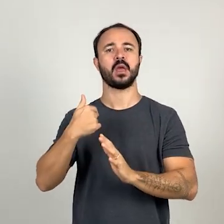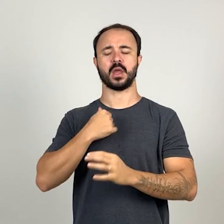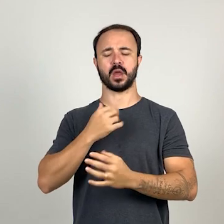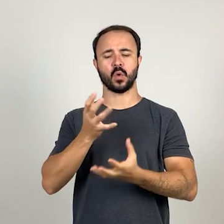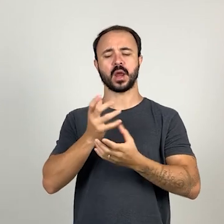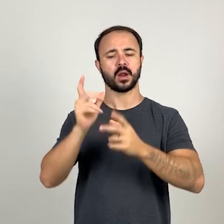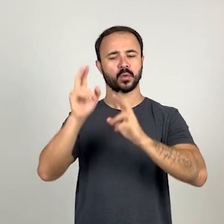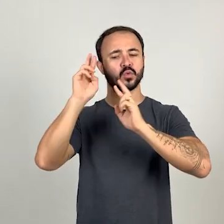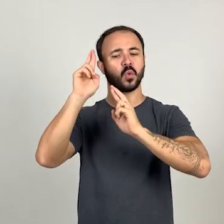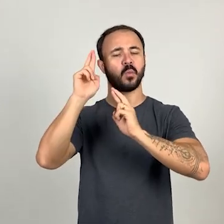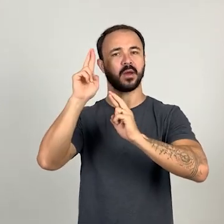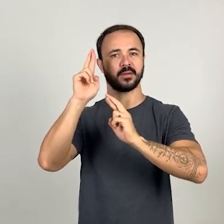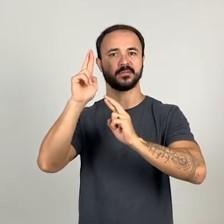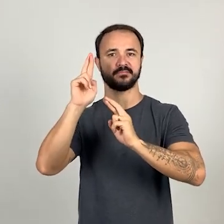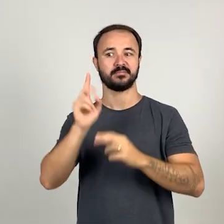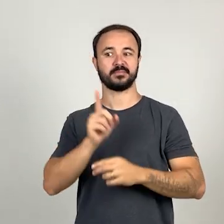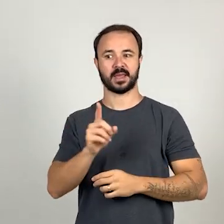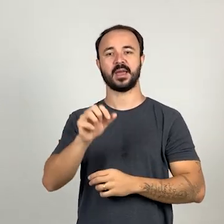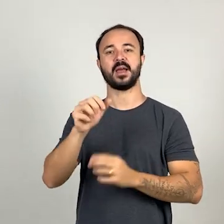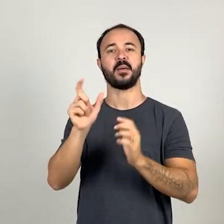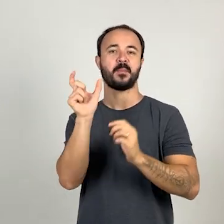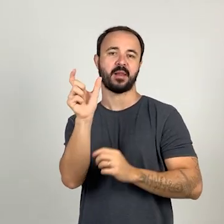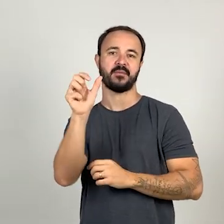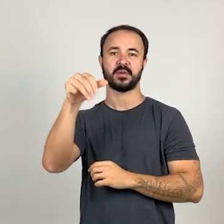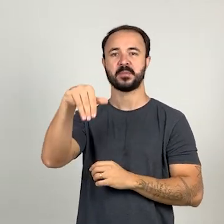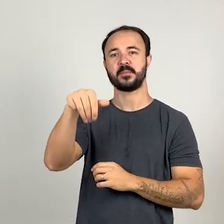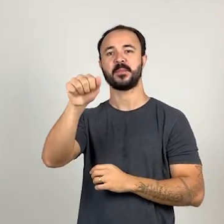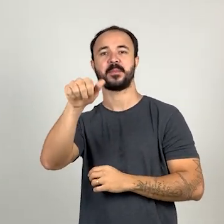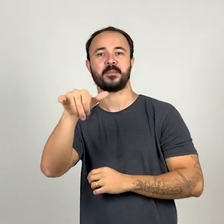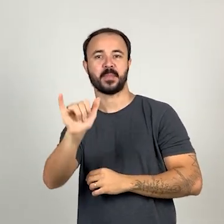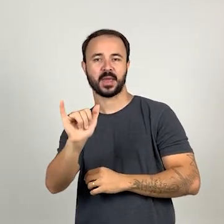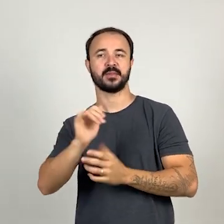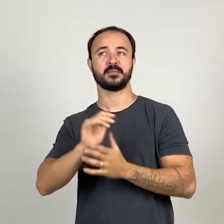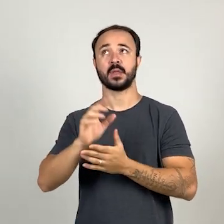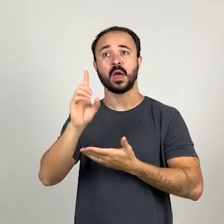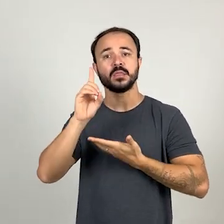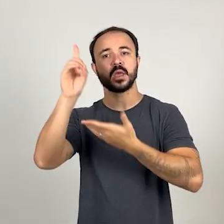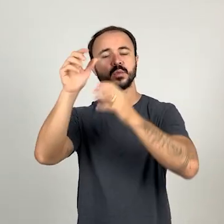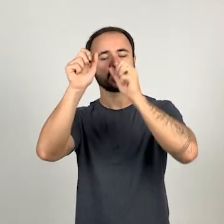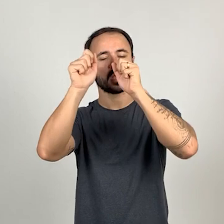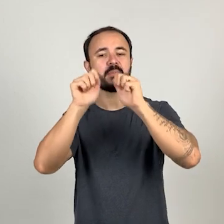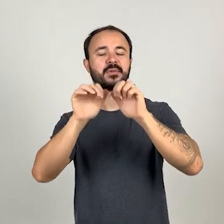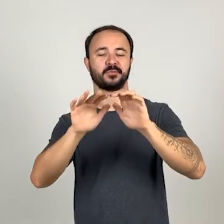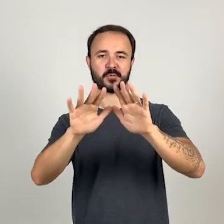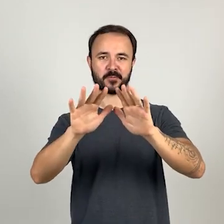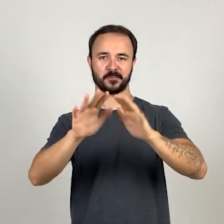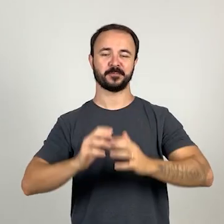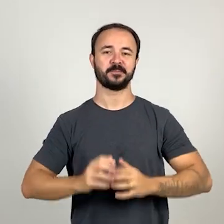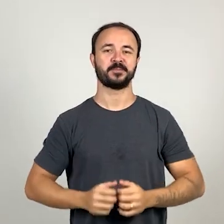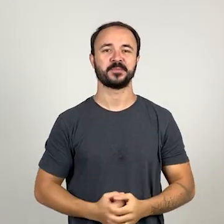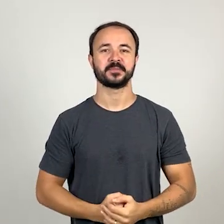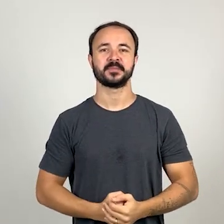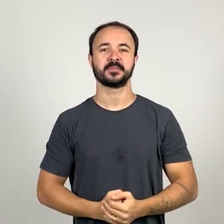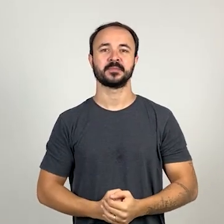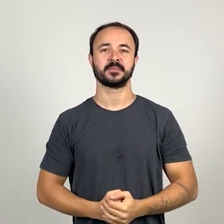de que isso aconteça com a pessoa. May God bless you é uma expressão para falar que Deus abençoe você.